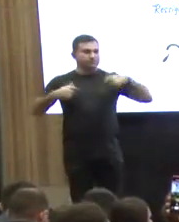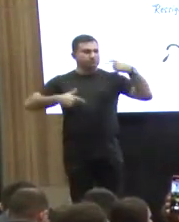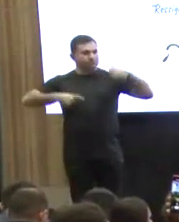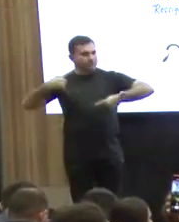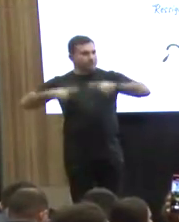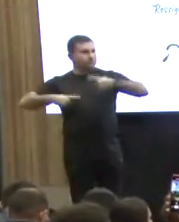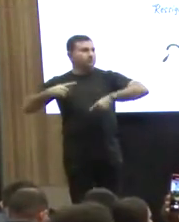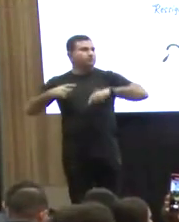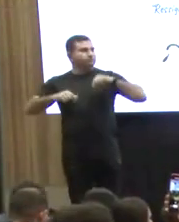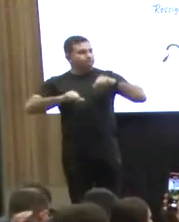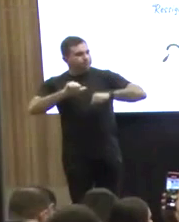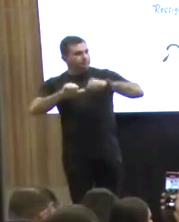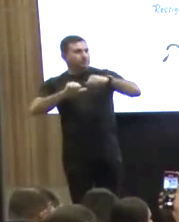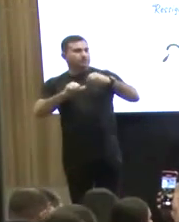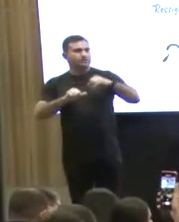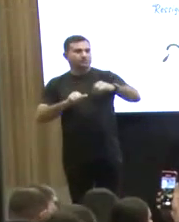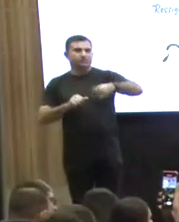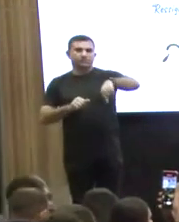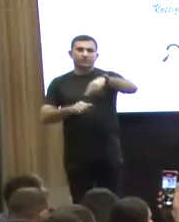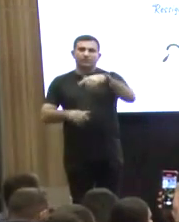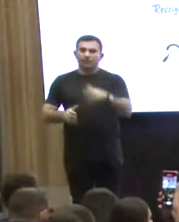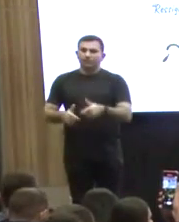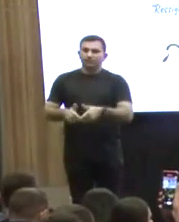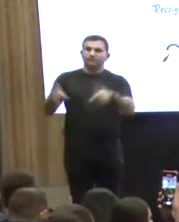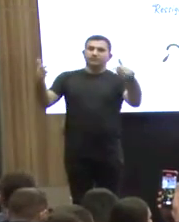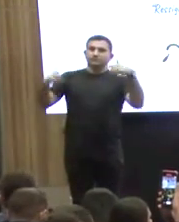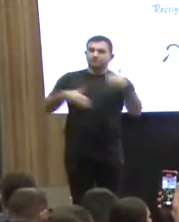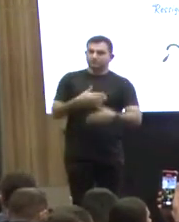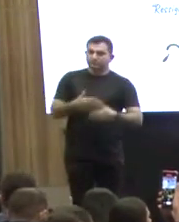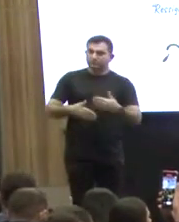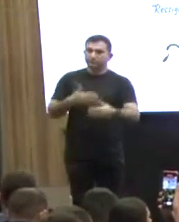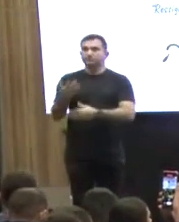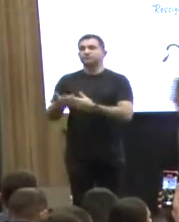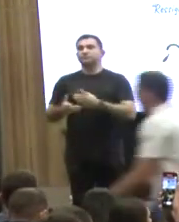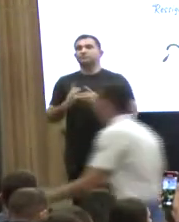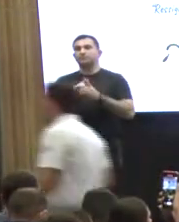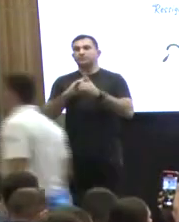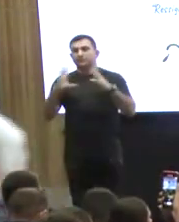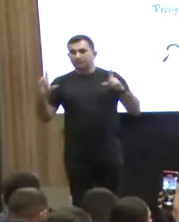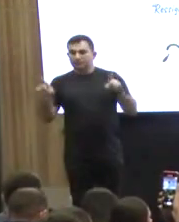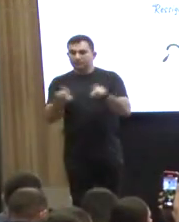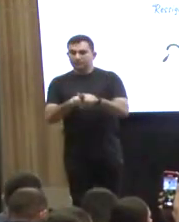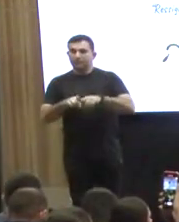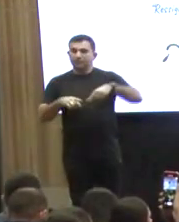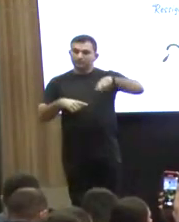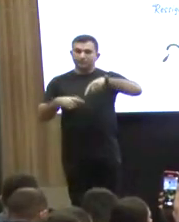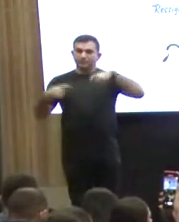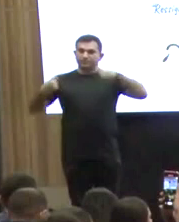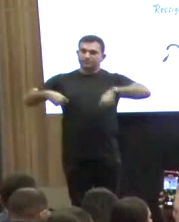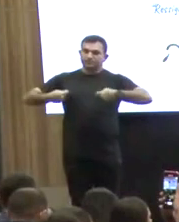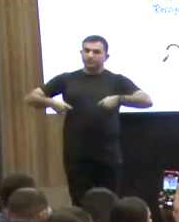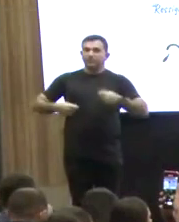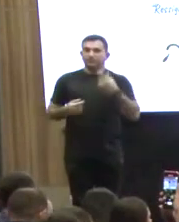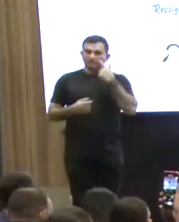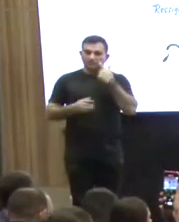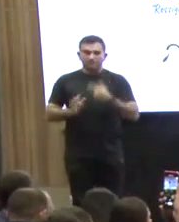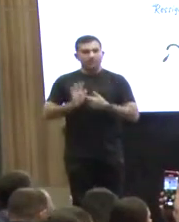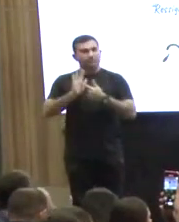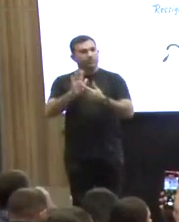discursivamente, se nós avançamos democraticamente, discursivamente, nós também temos que mostrar até onde nós avançamos